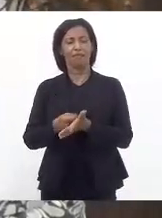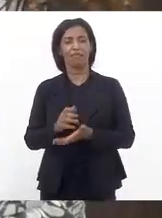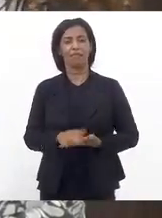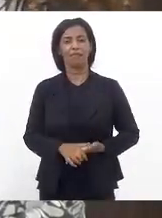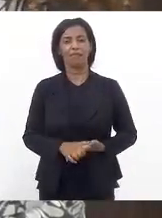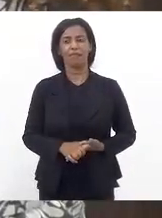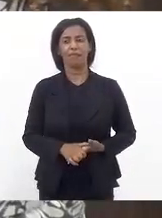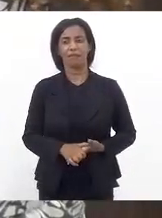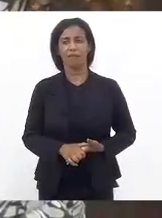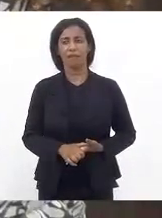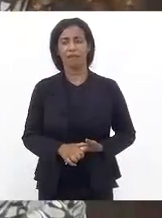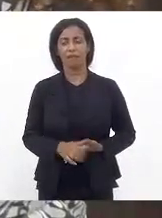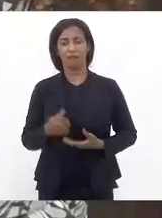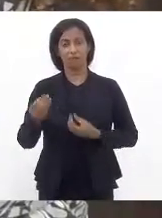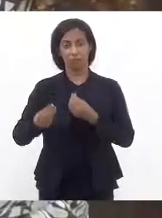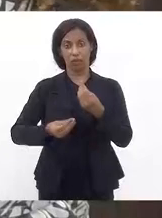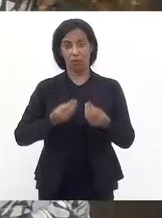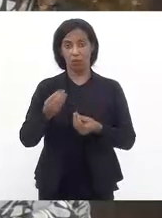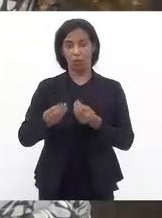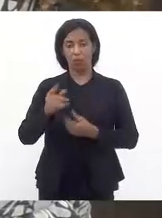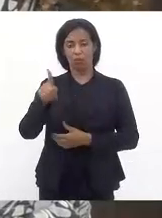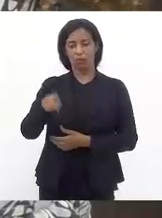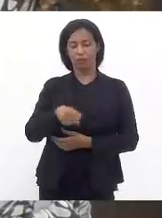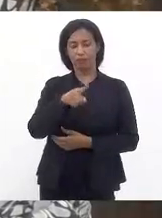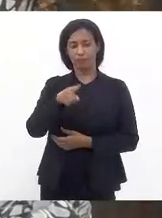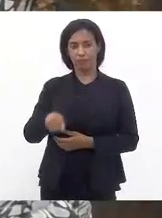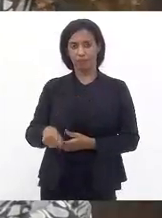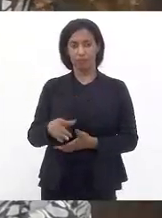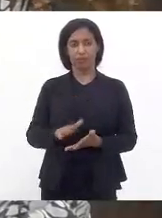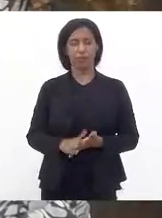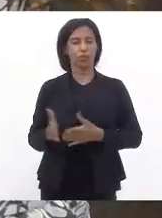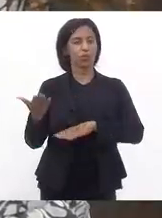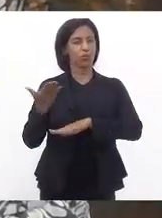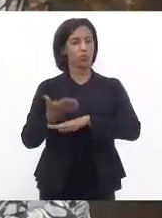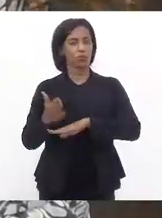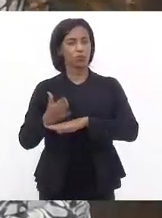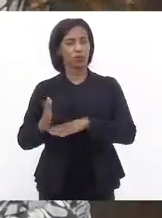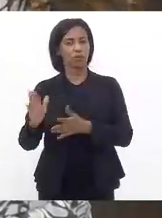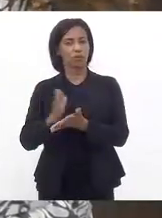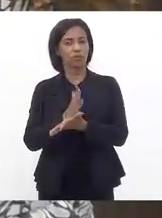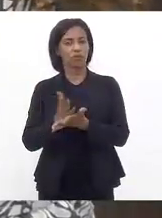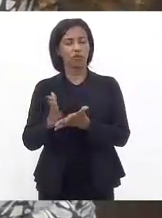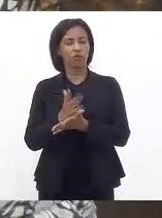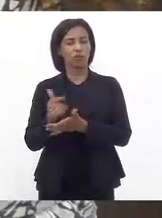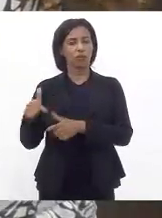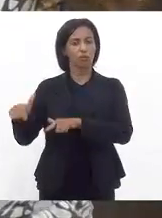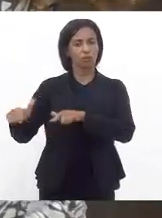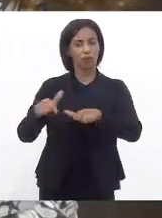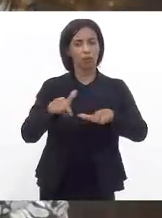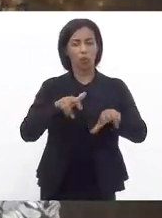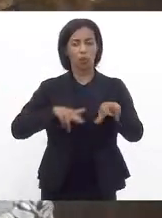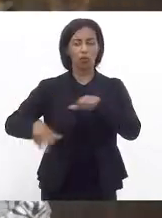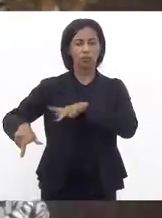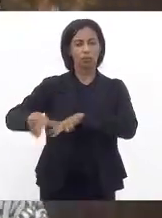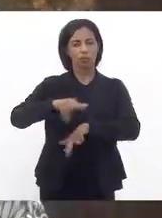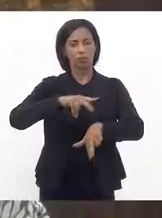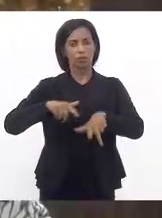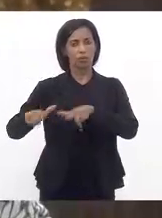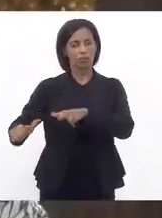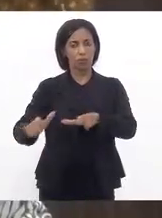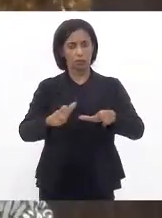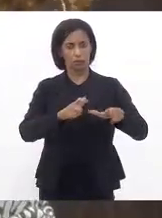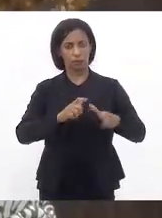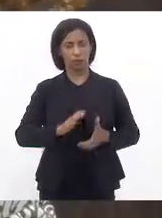modo indireta como a restrição do exercício de algumas atividades ou circulação por algum